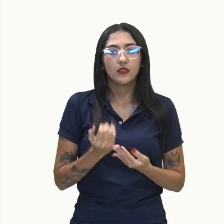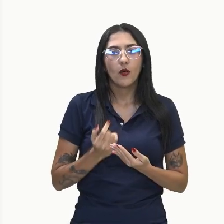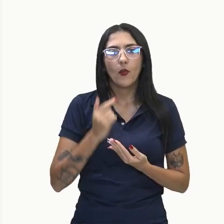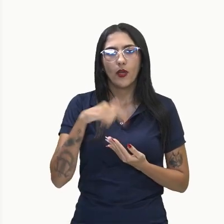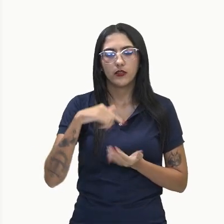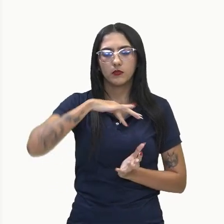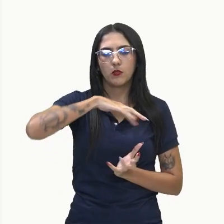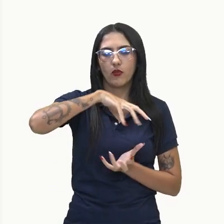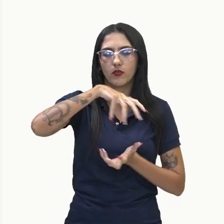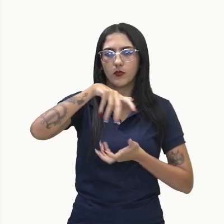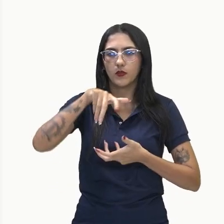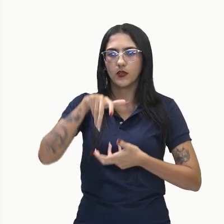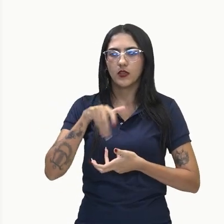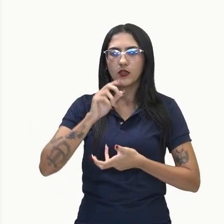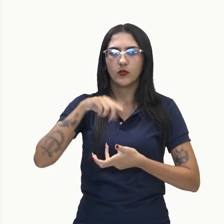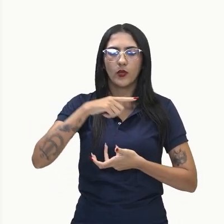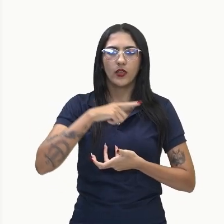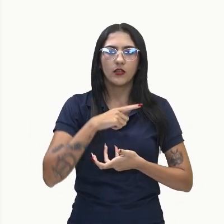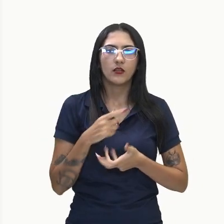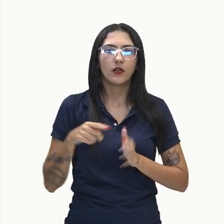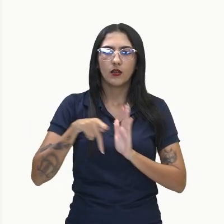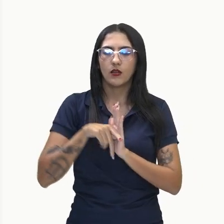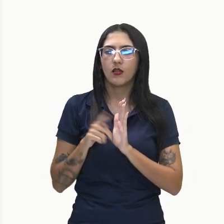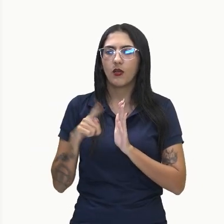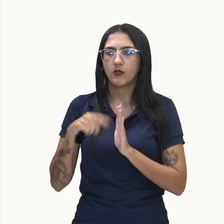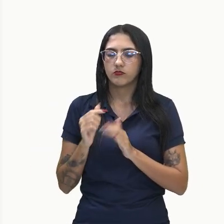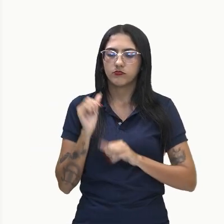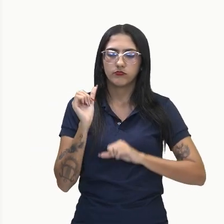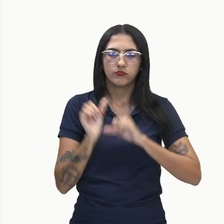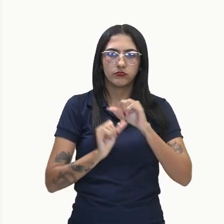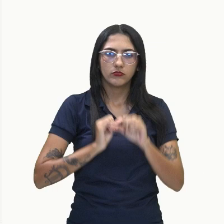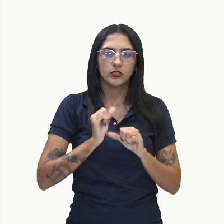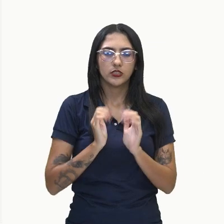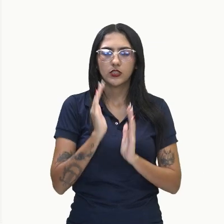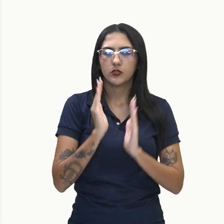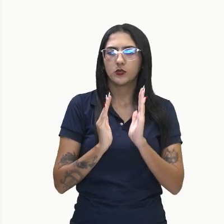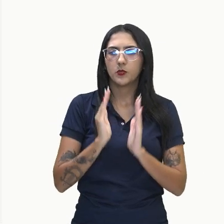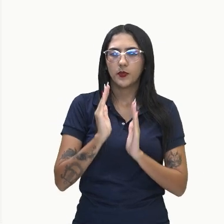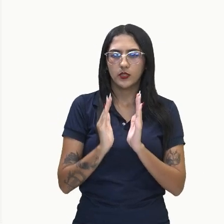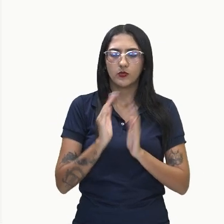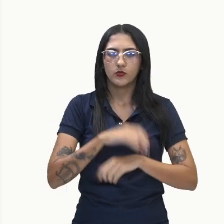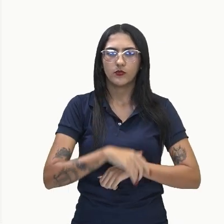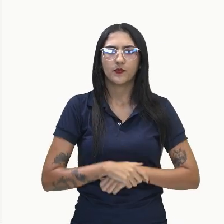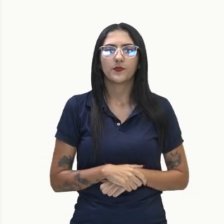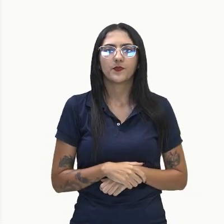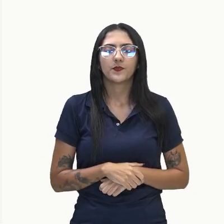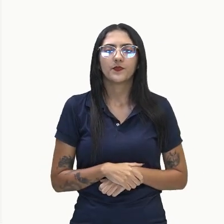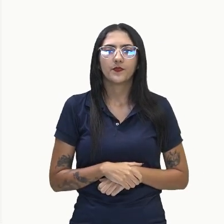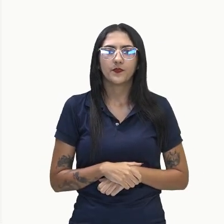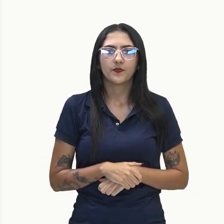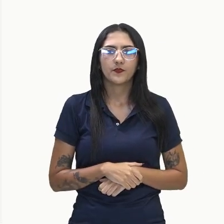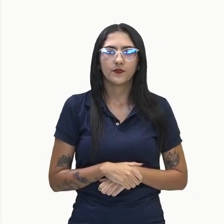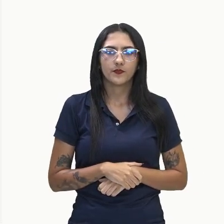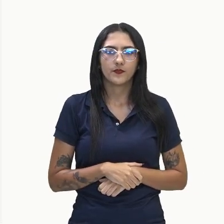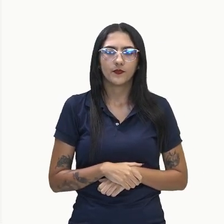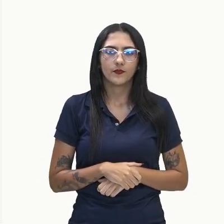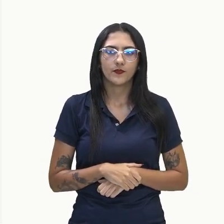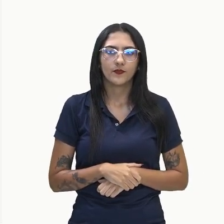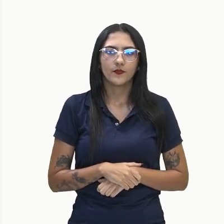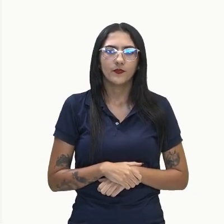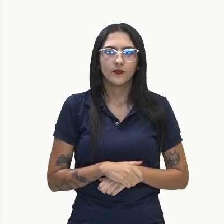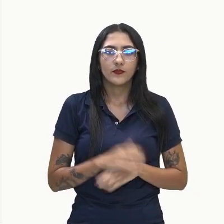rotação, ele vai ser responsável pela sucessão dos dias e das noites. Então, a Terra vai realizar